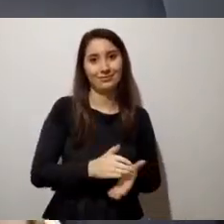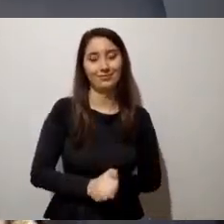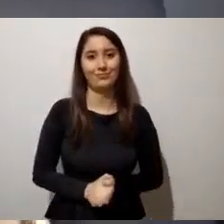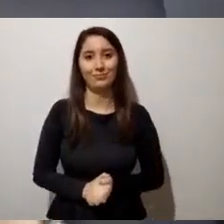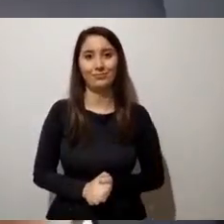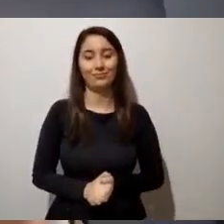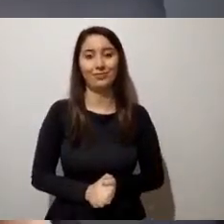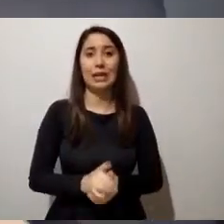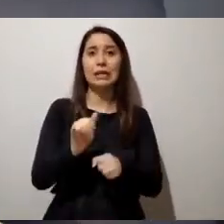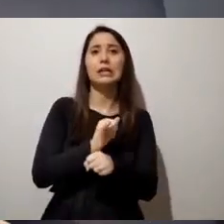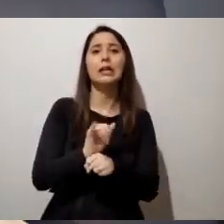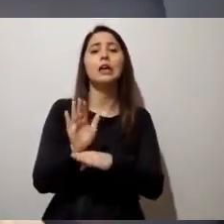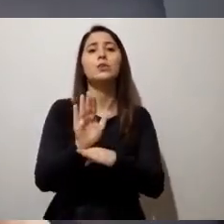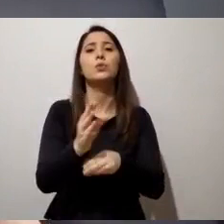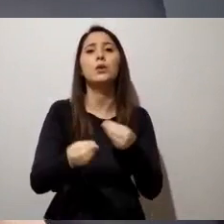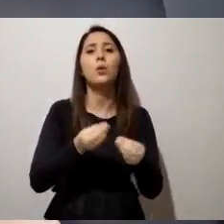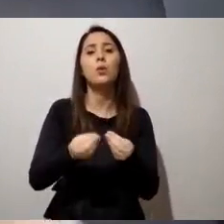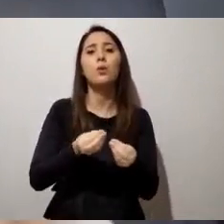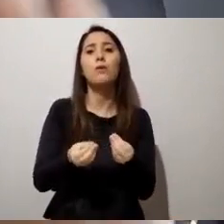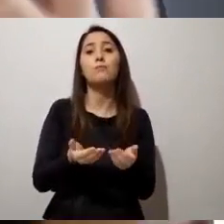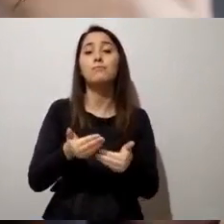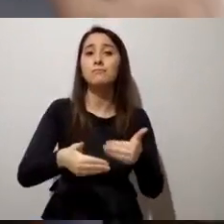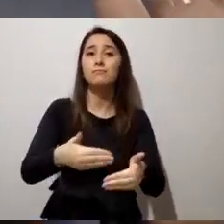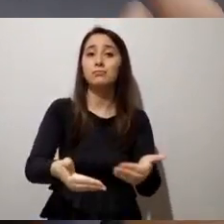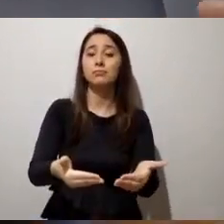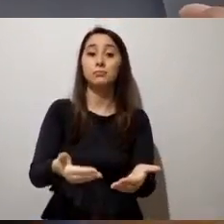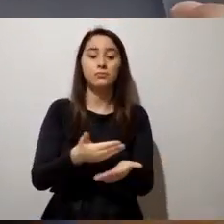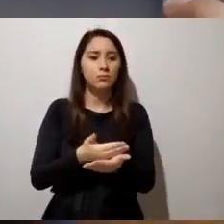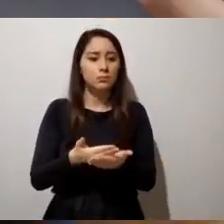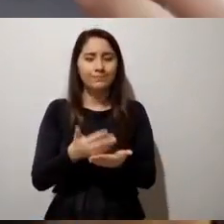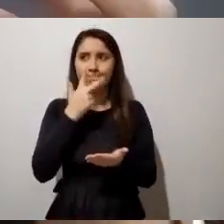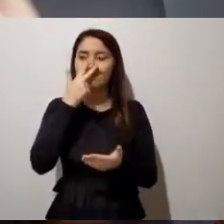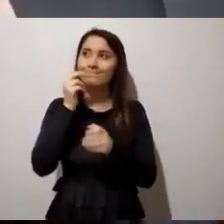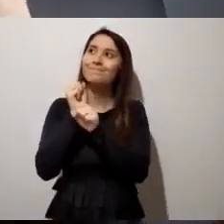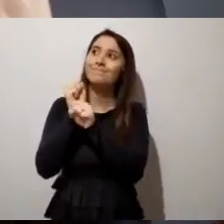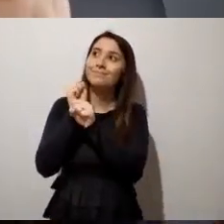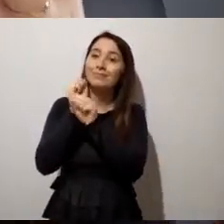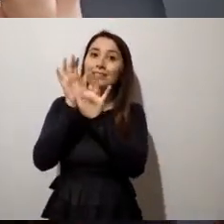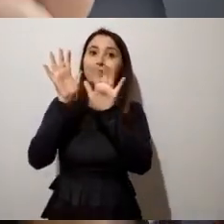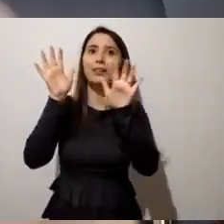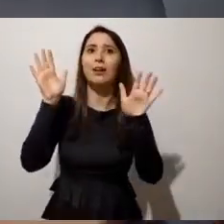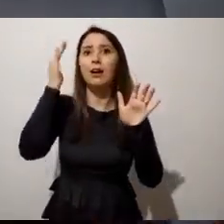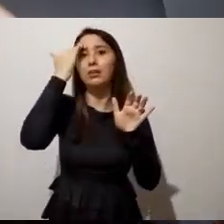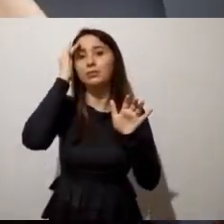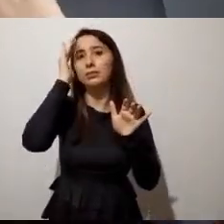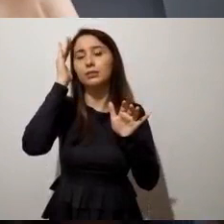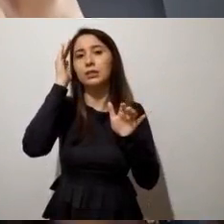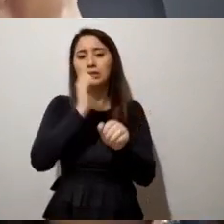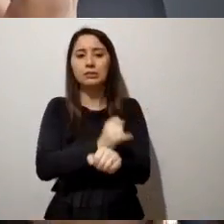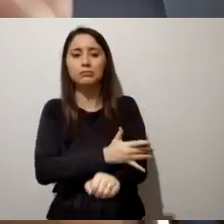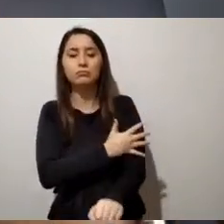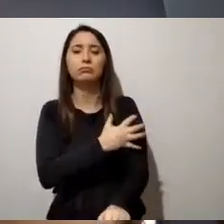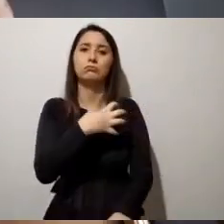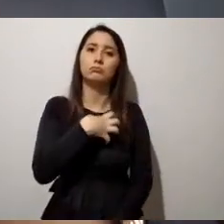como que essa técnica te ajuda no dia a dia? Ela começa a clarear para você todos os sentimentos, todas as